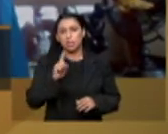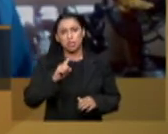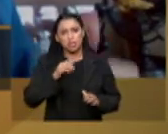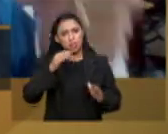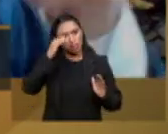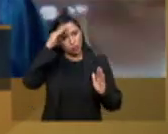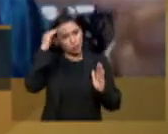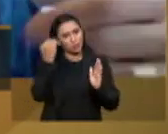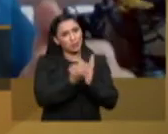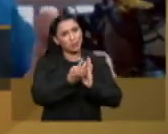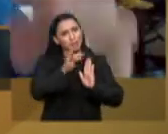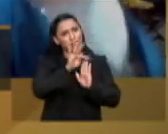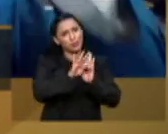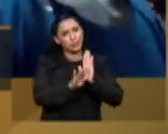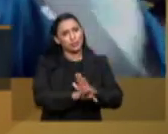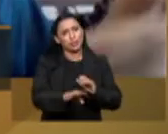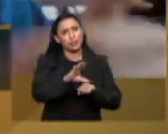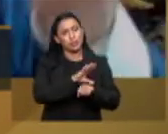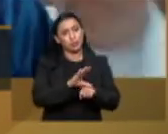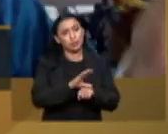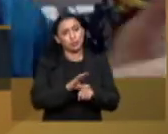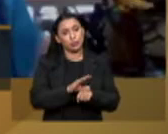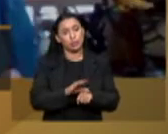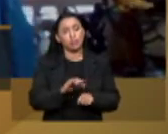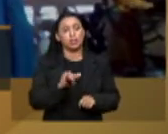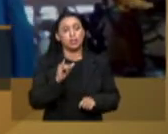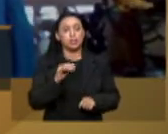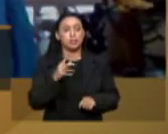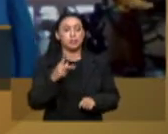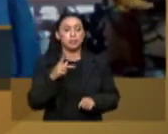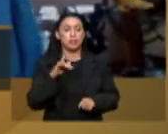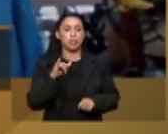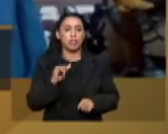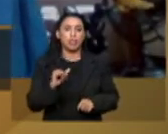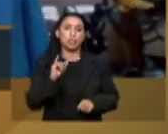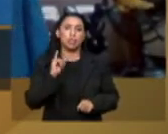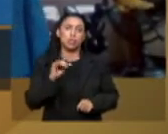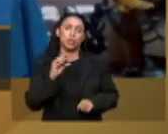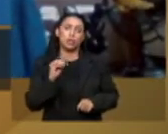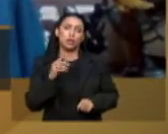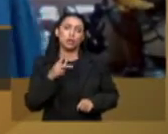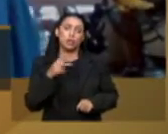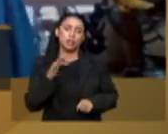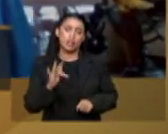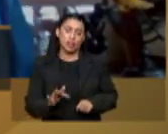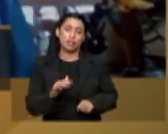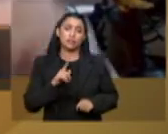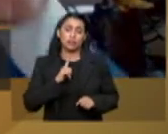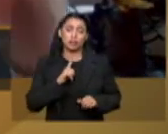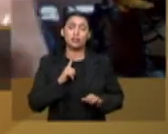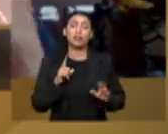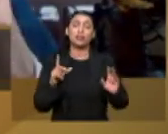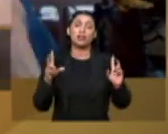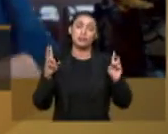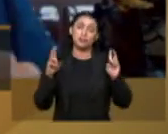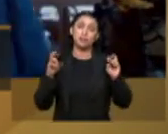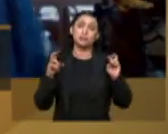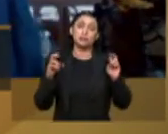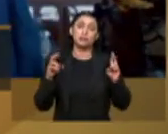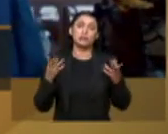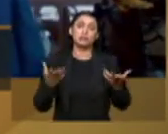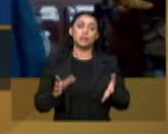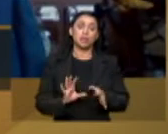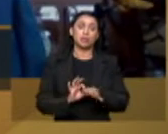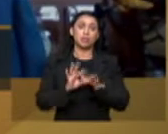constitucional, realizar. Lá no IPI, no IOF, no Imposto de Importação e Exportação, exatamente temos essa questão de se permitir, dentro